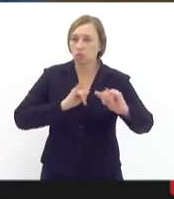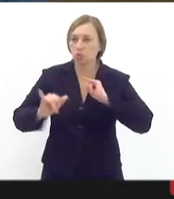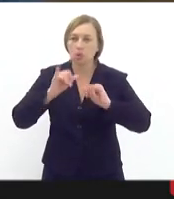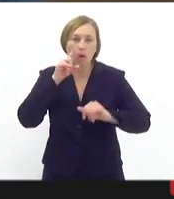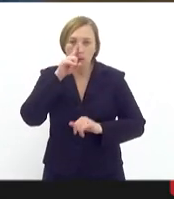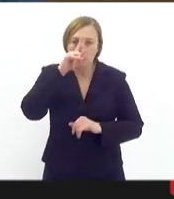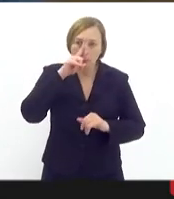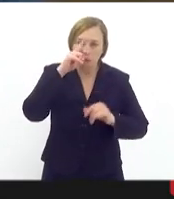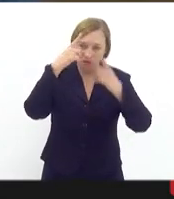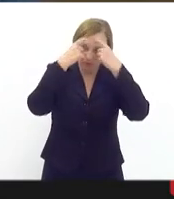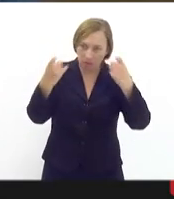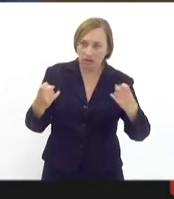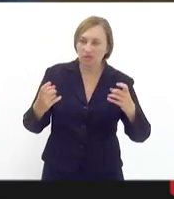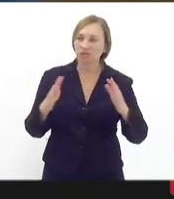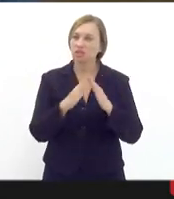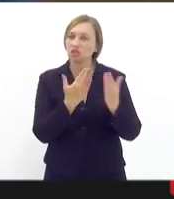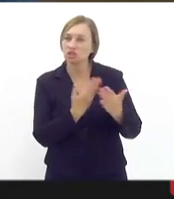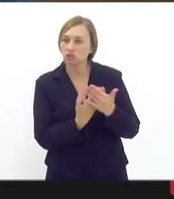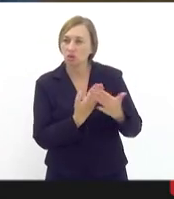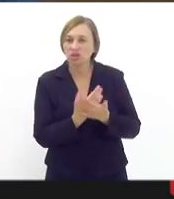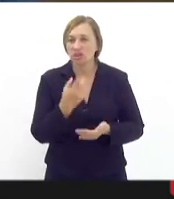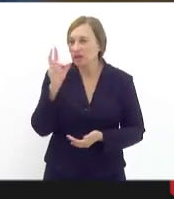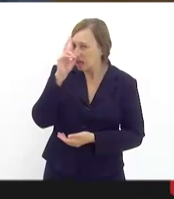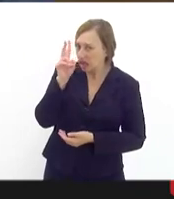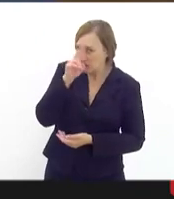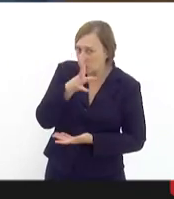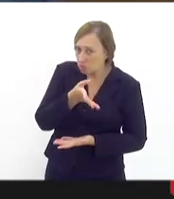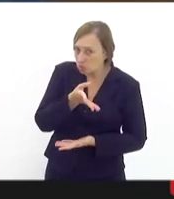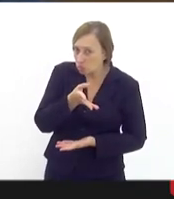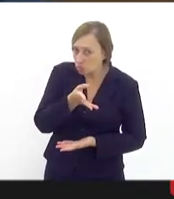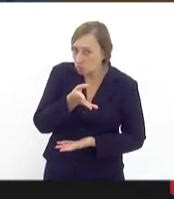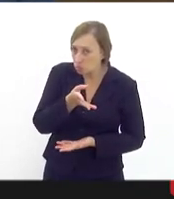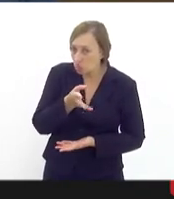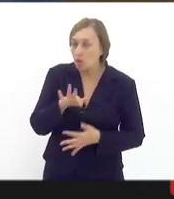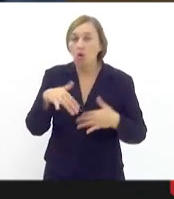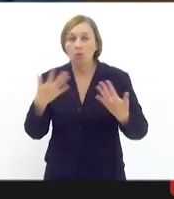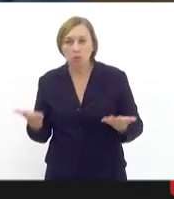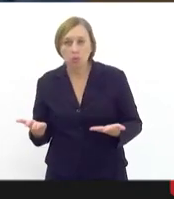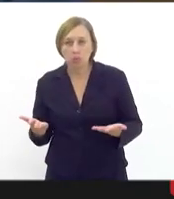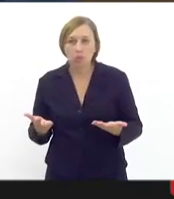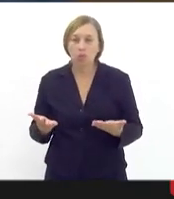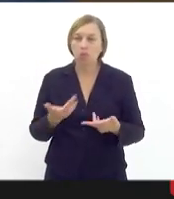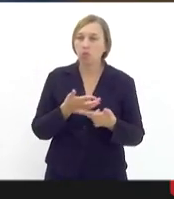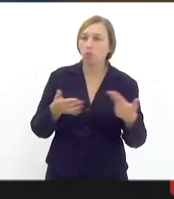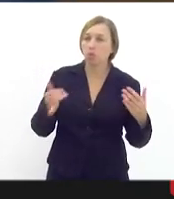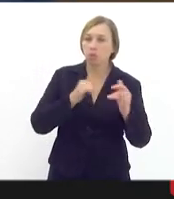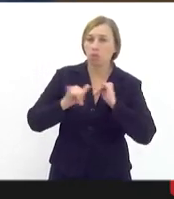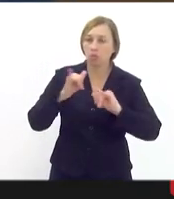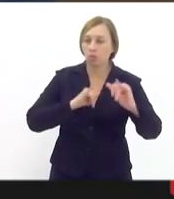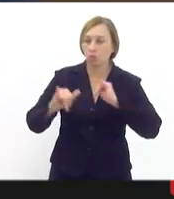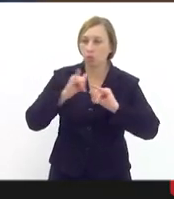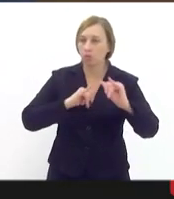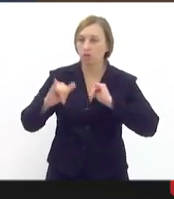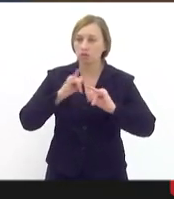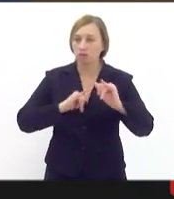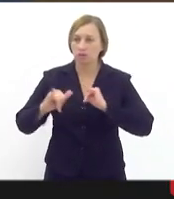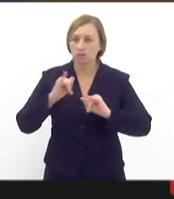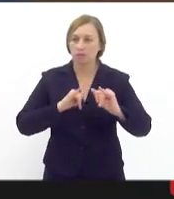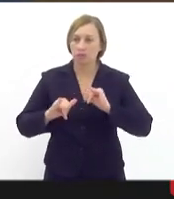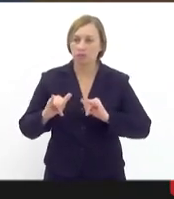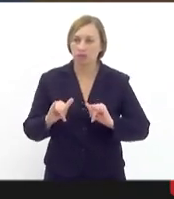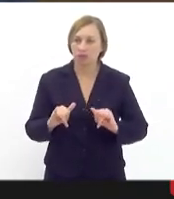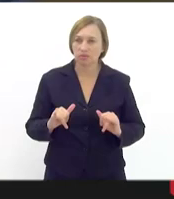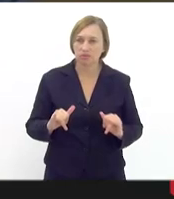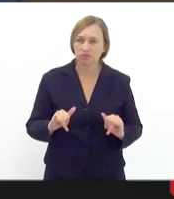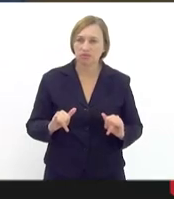de violência em escolas. Vocês recordam disso? Quando teve aquela série de publicações, isso poderia dar ensejo a